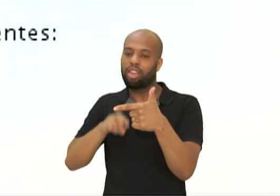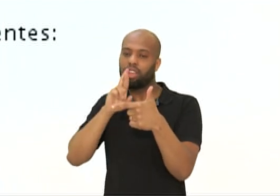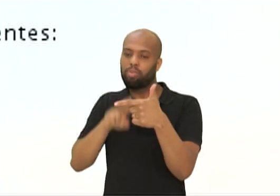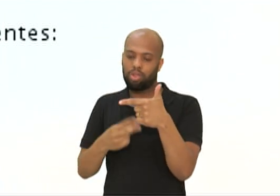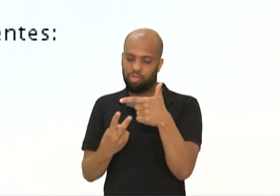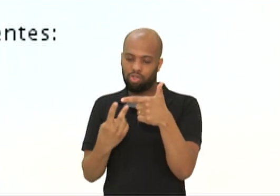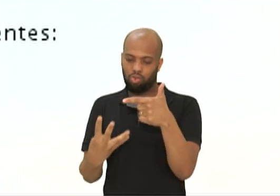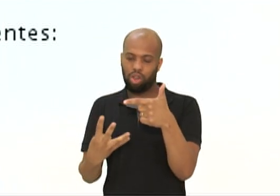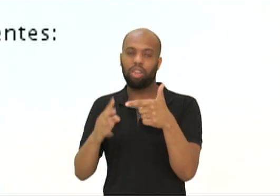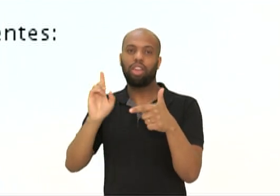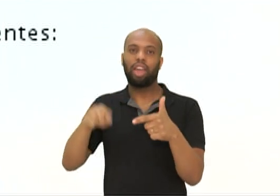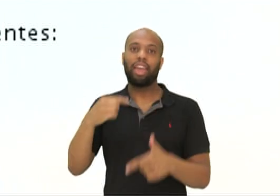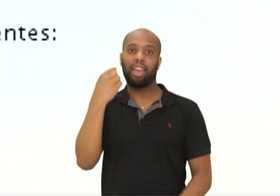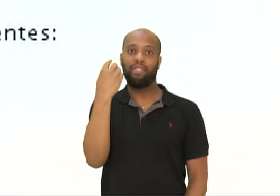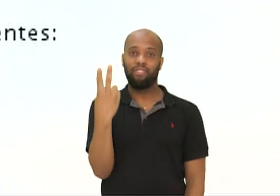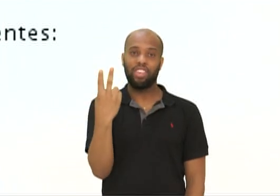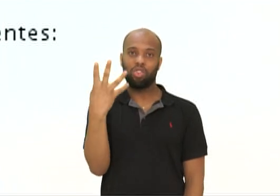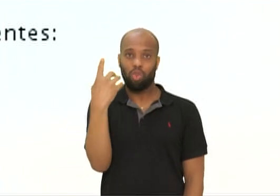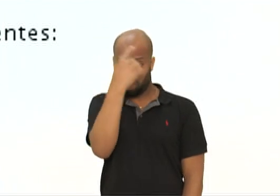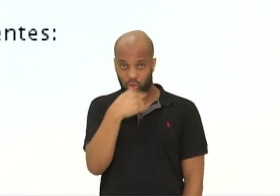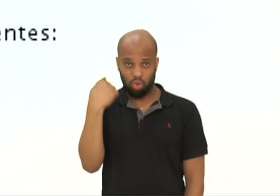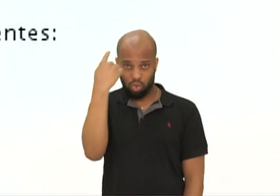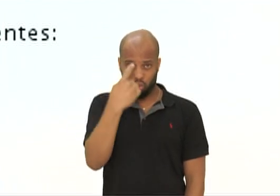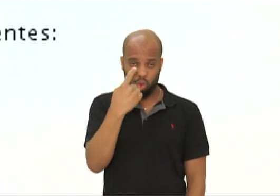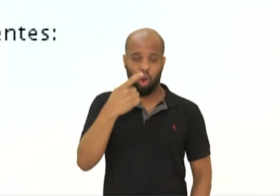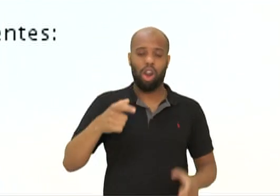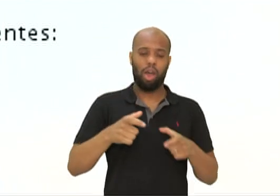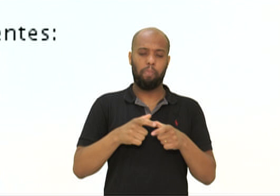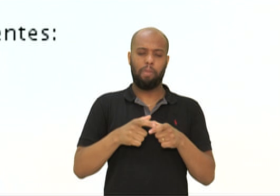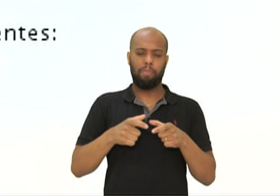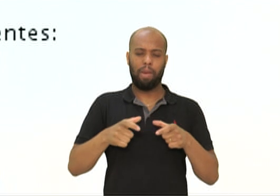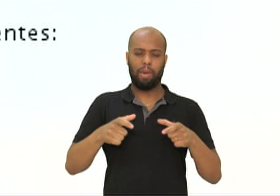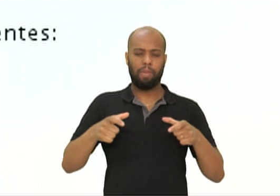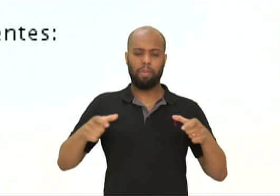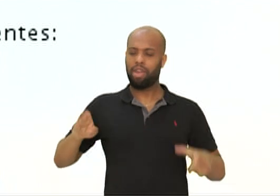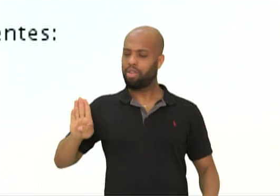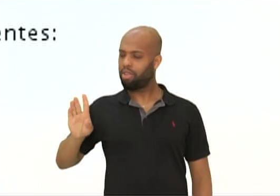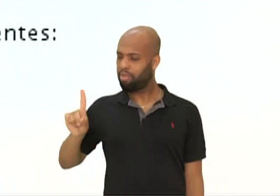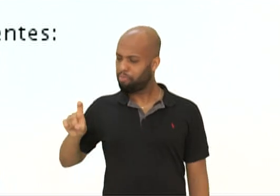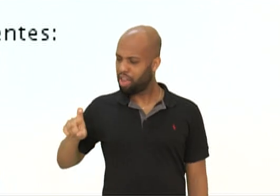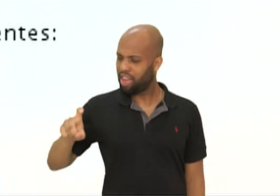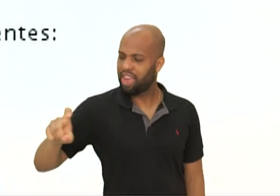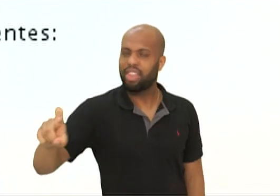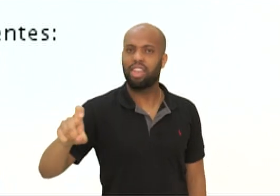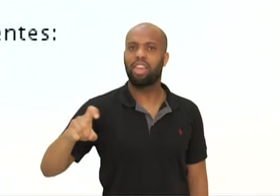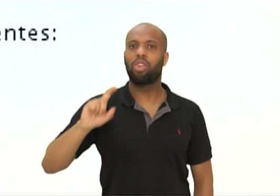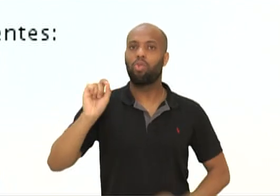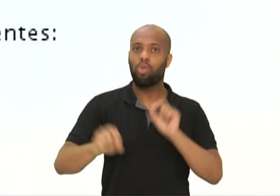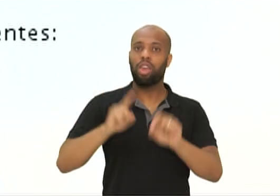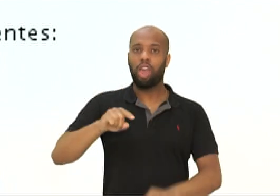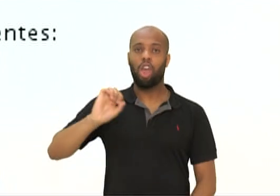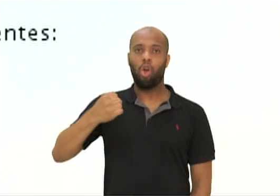Em 24 horas, o número de bactérias vai para